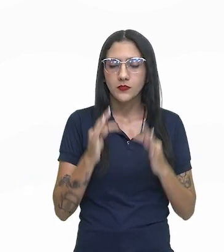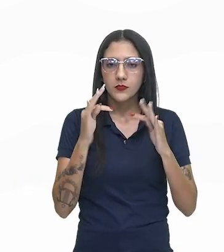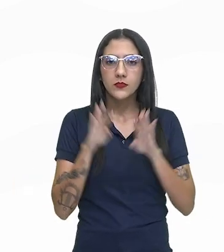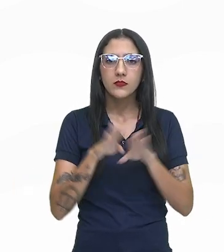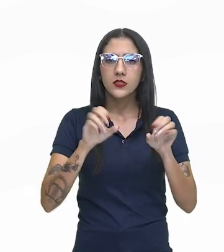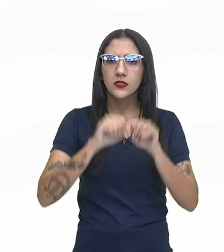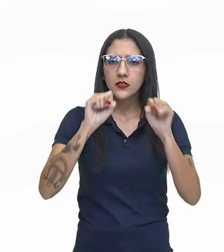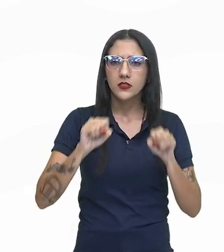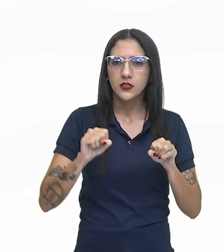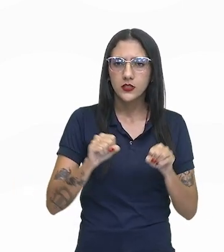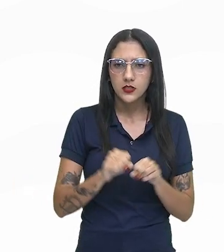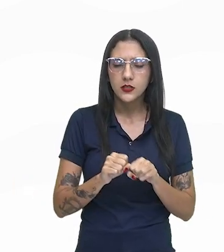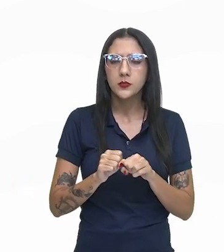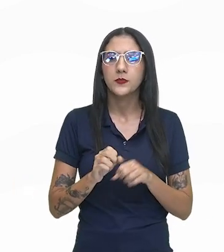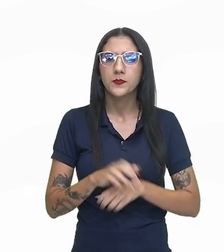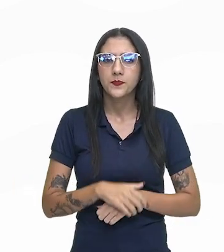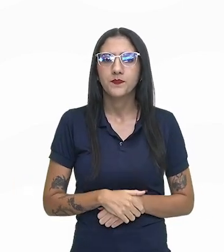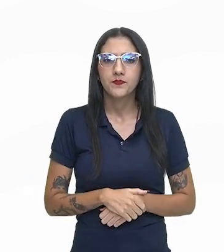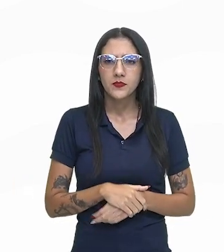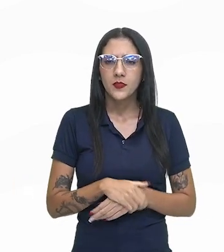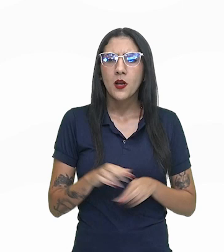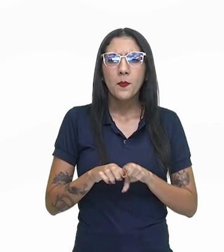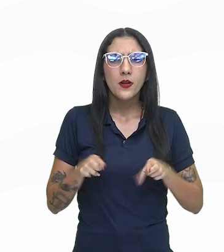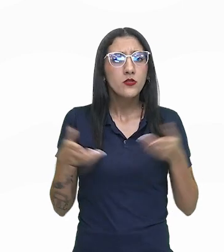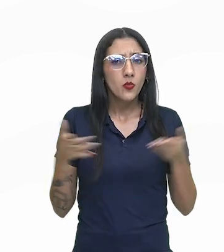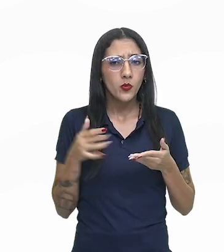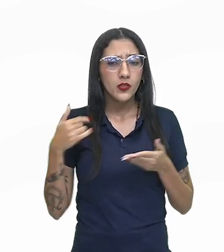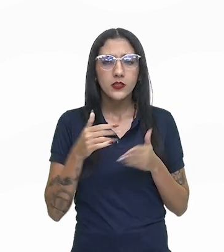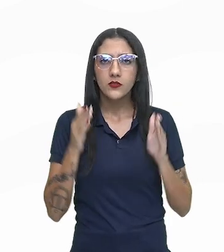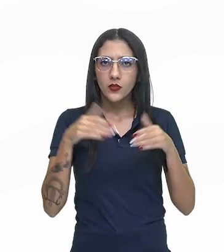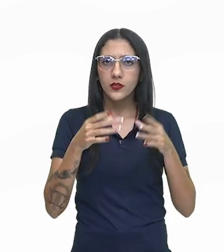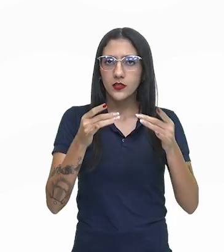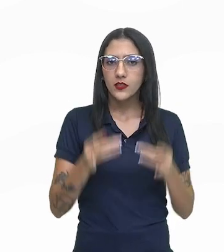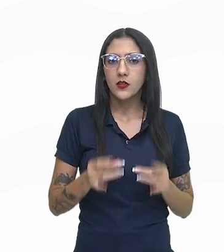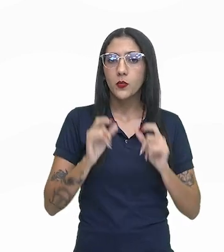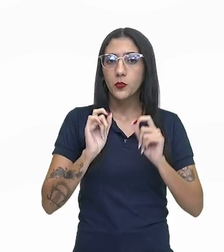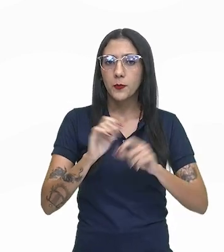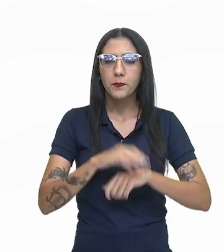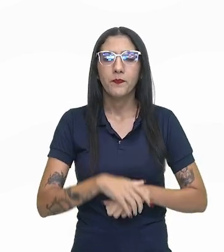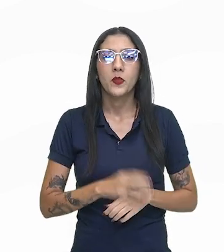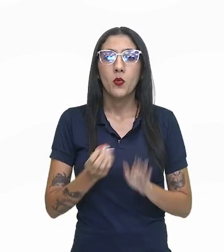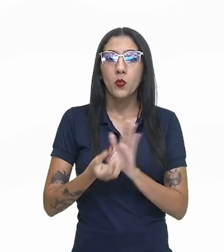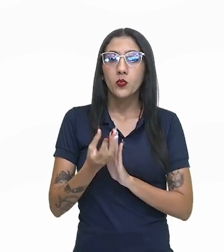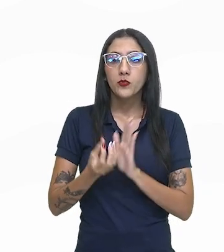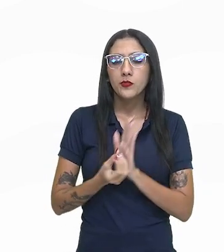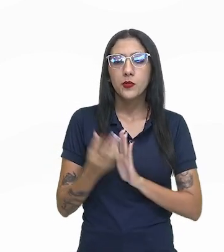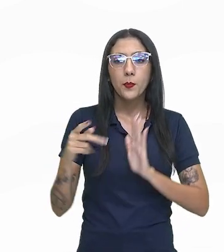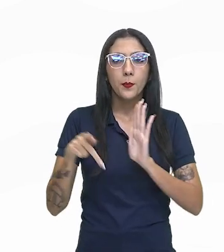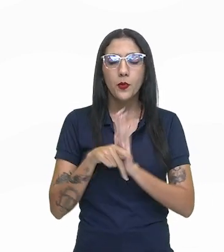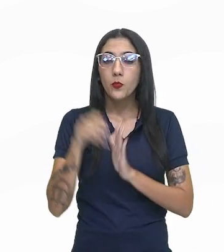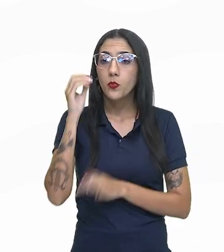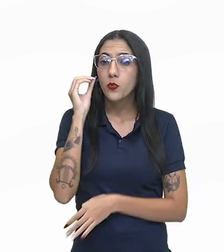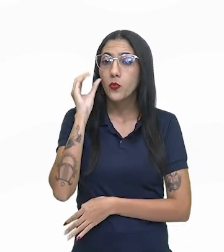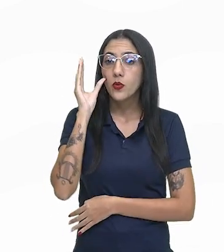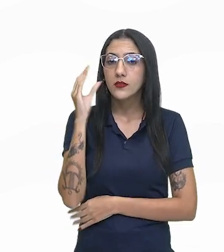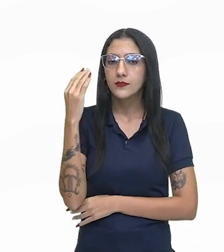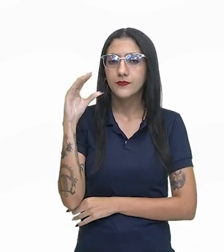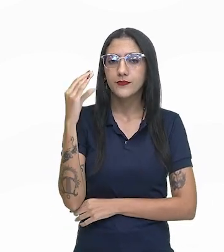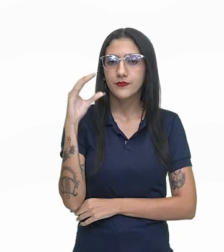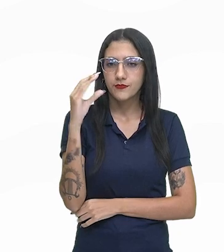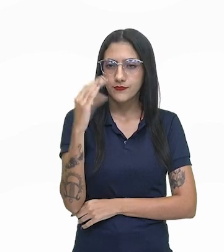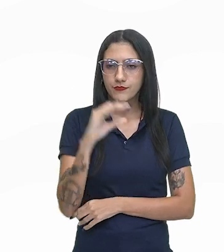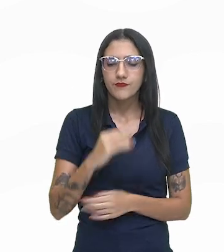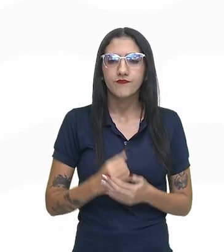sistemas de automação e eletroquímica. Mas o que nós vamos ver na nossa aula é sobre a construção do conhecimento